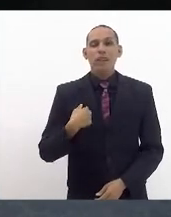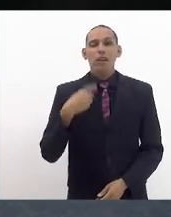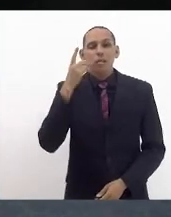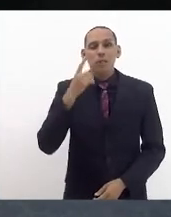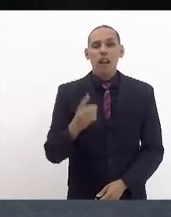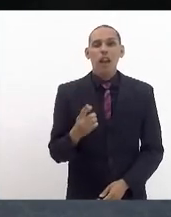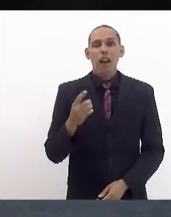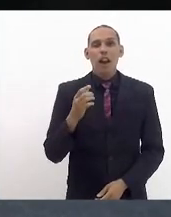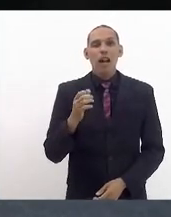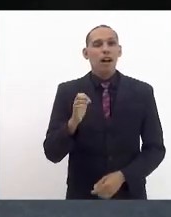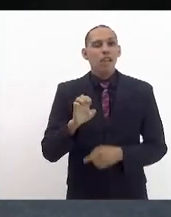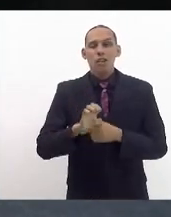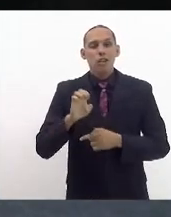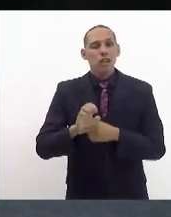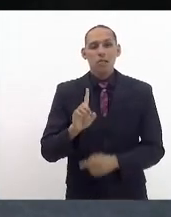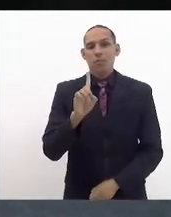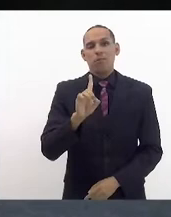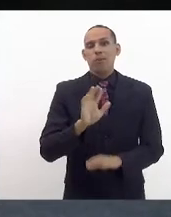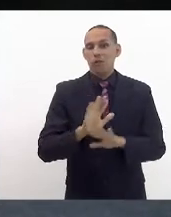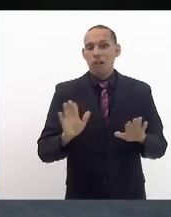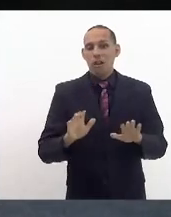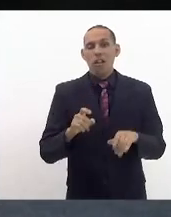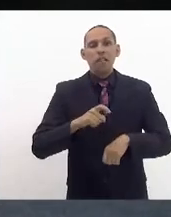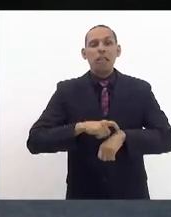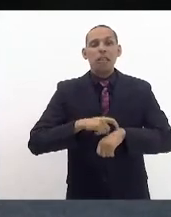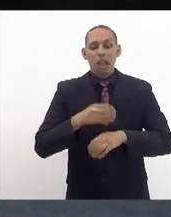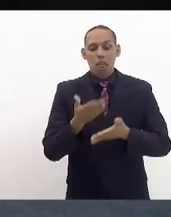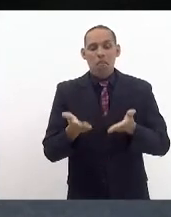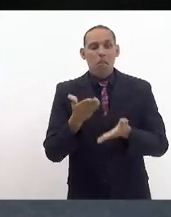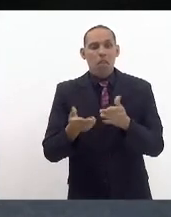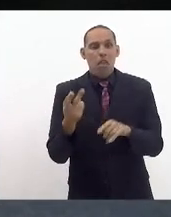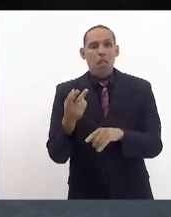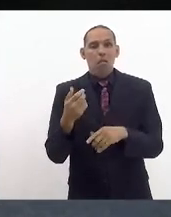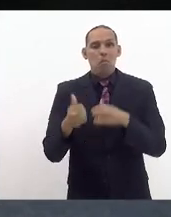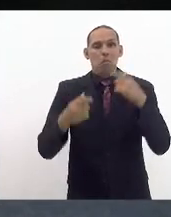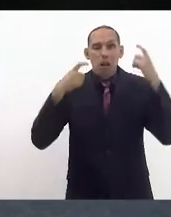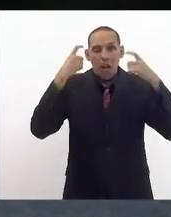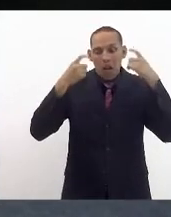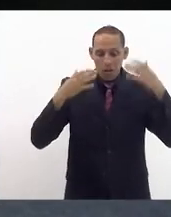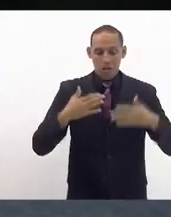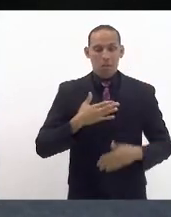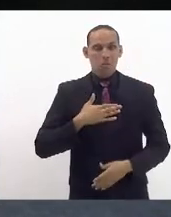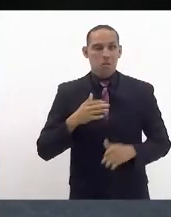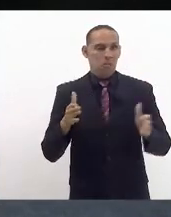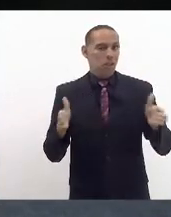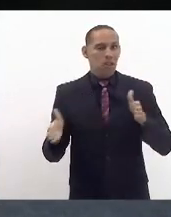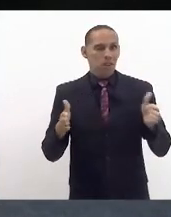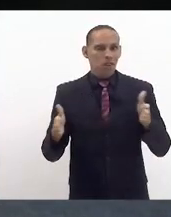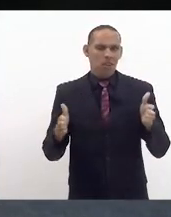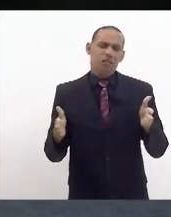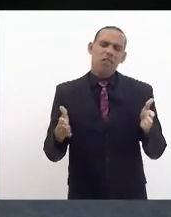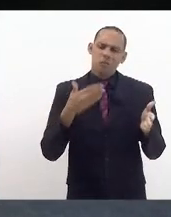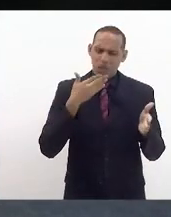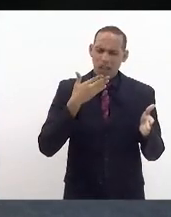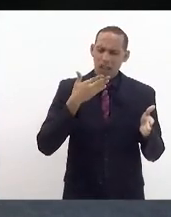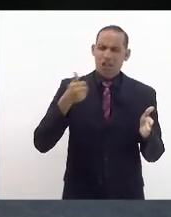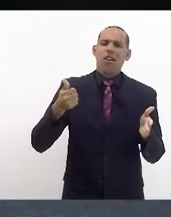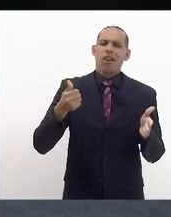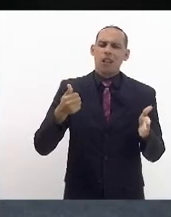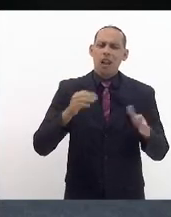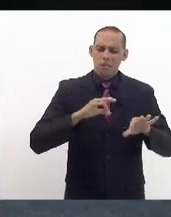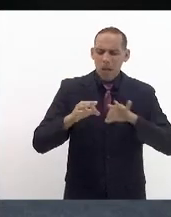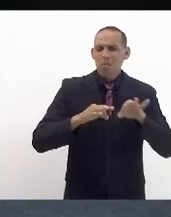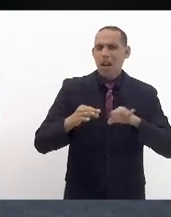deputada estadual. Eu acho que o tempo que o senhor está perdendo, se preocupando com o meu mandato, o senhor tinha que estar se preparando